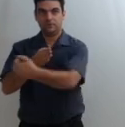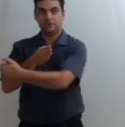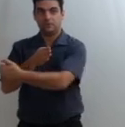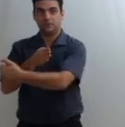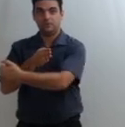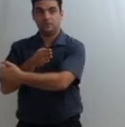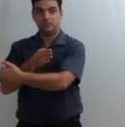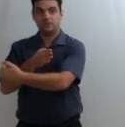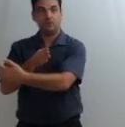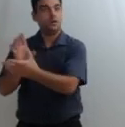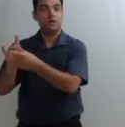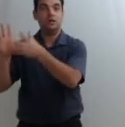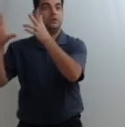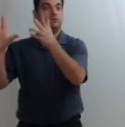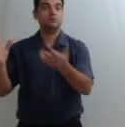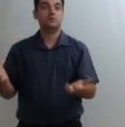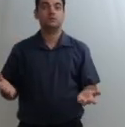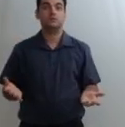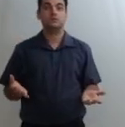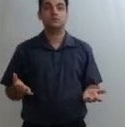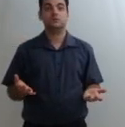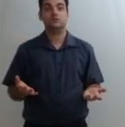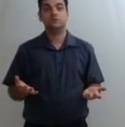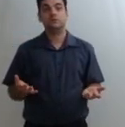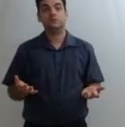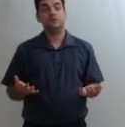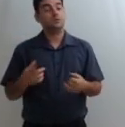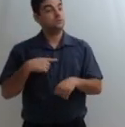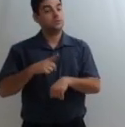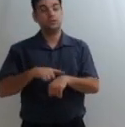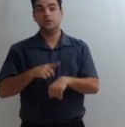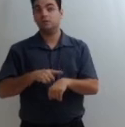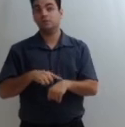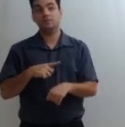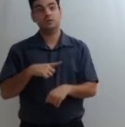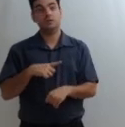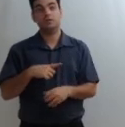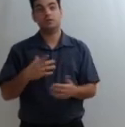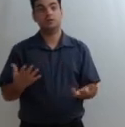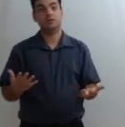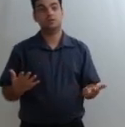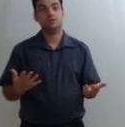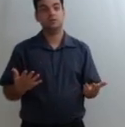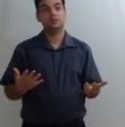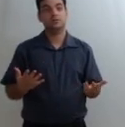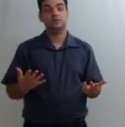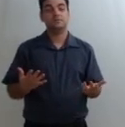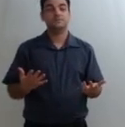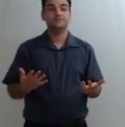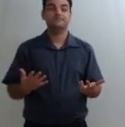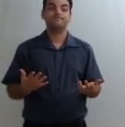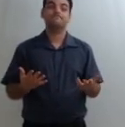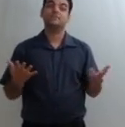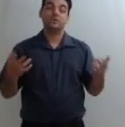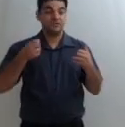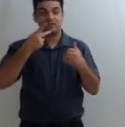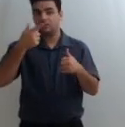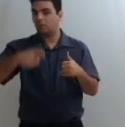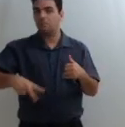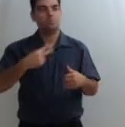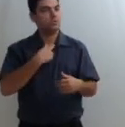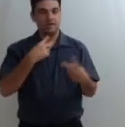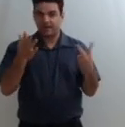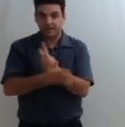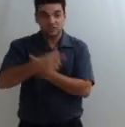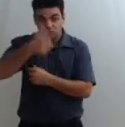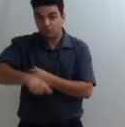indulto, ou seja, a prescrição legal, ela é praticamente idêntica, né? Não cometimento de falta grave